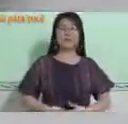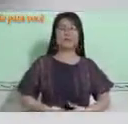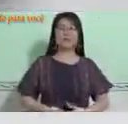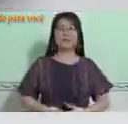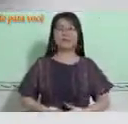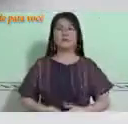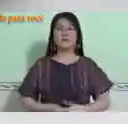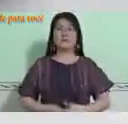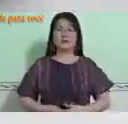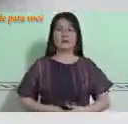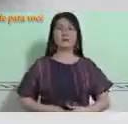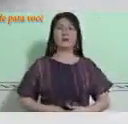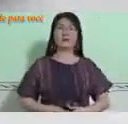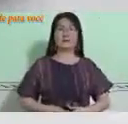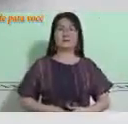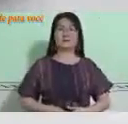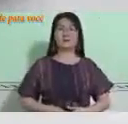OMXRMPLODEDIETADE